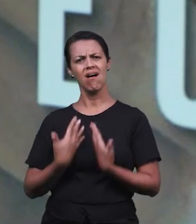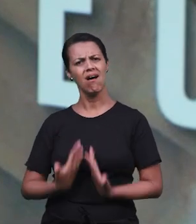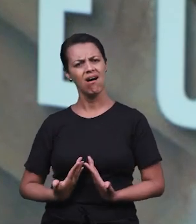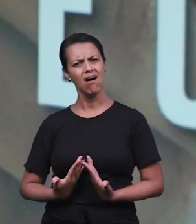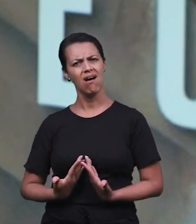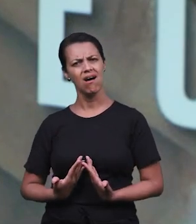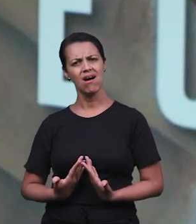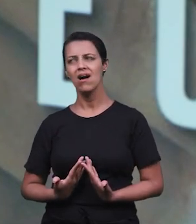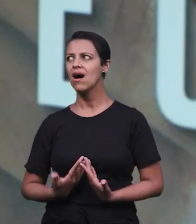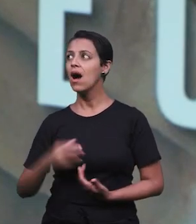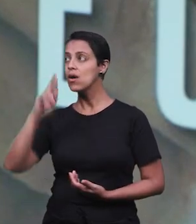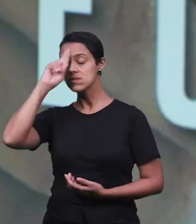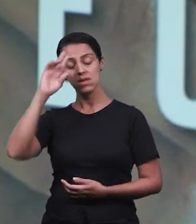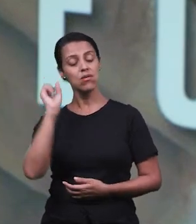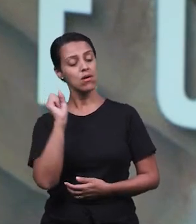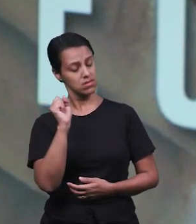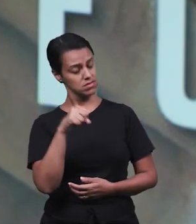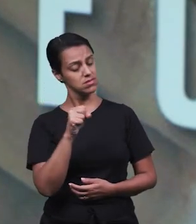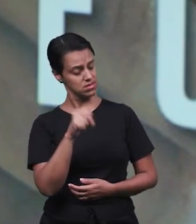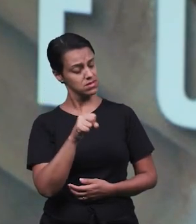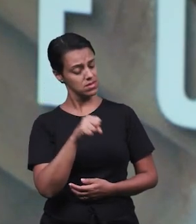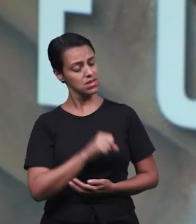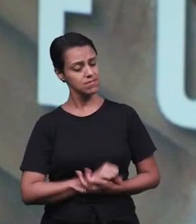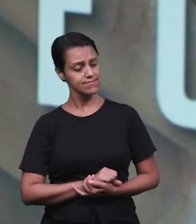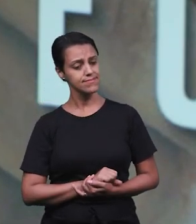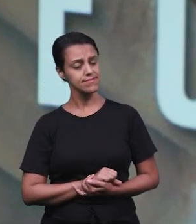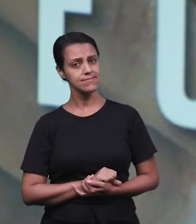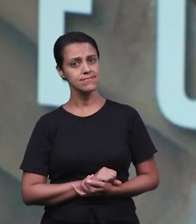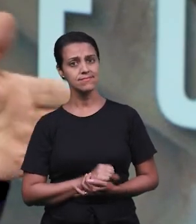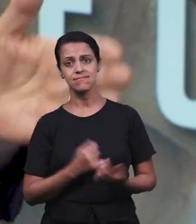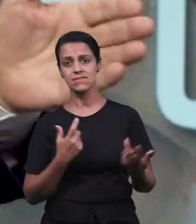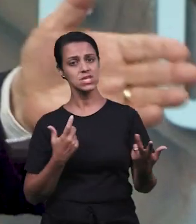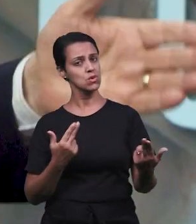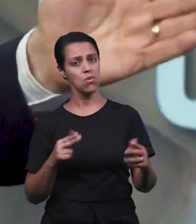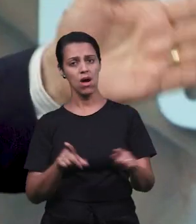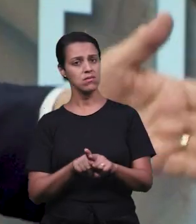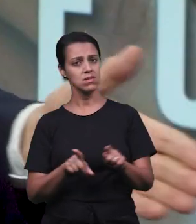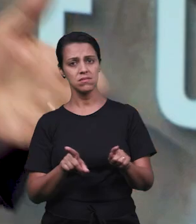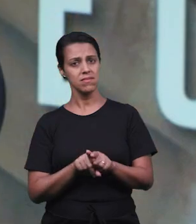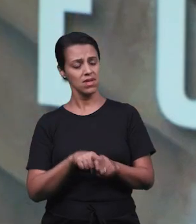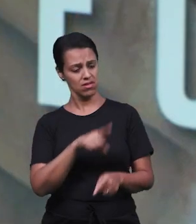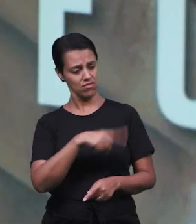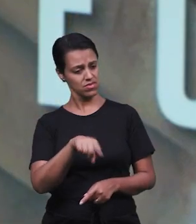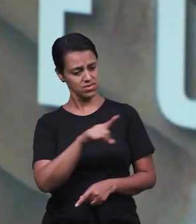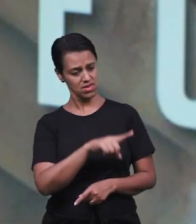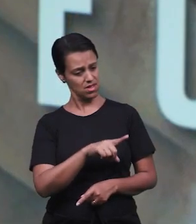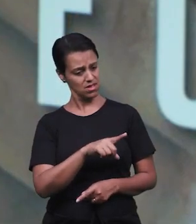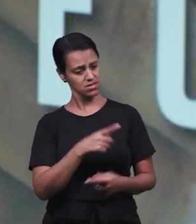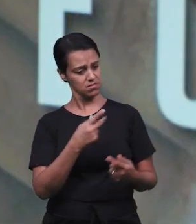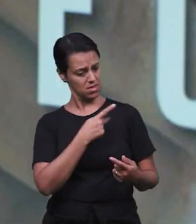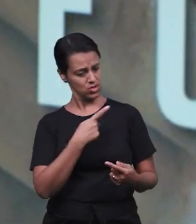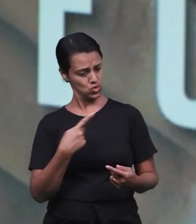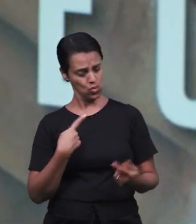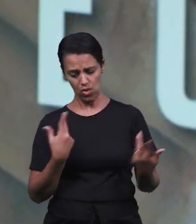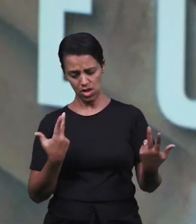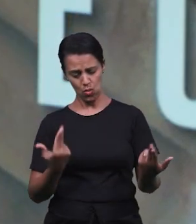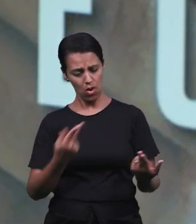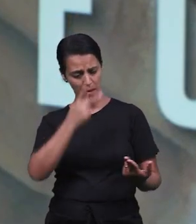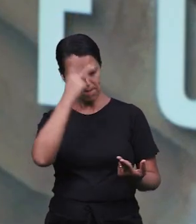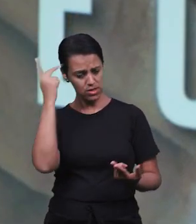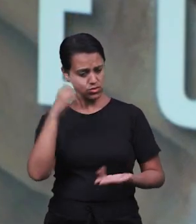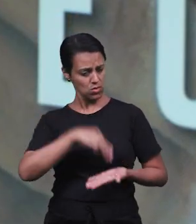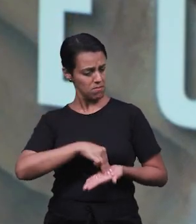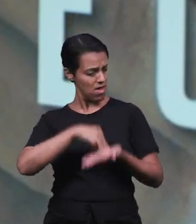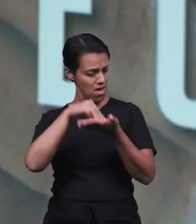disse, como os membros da igreja vão, os pastores também que me servem vão também, de forma que todos